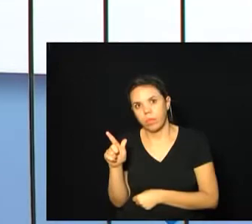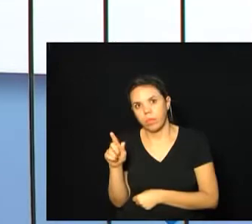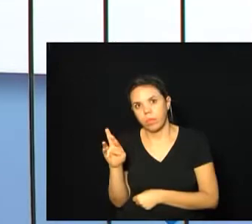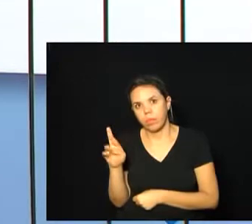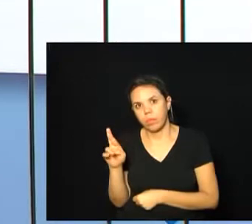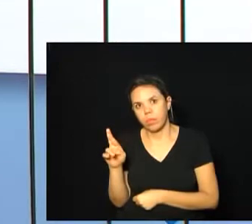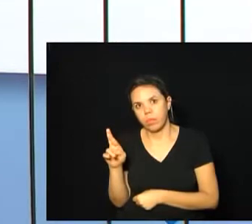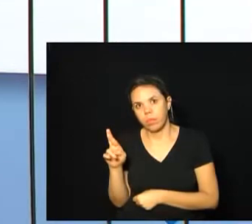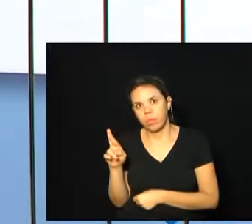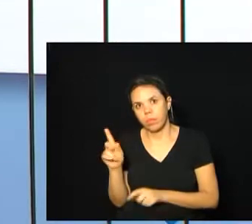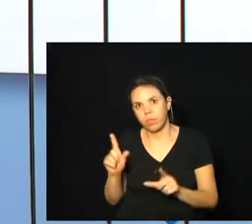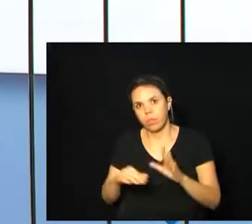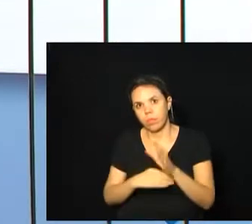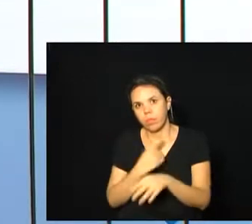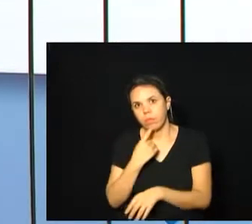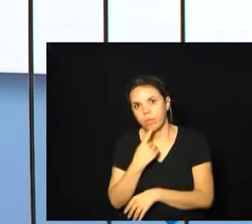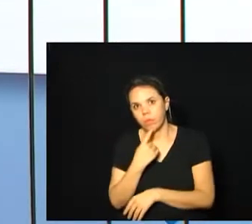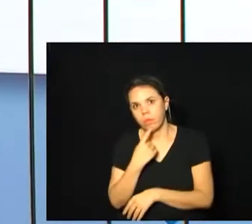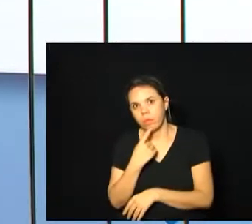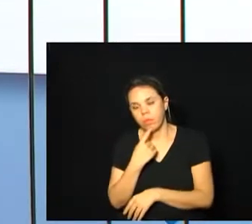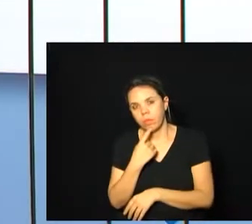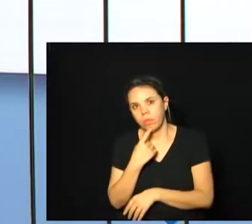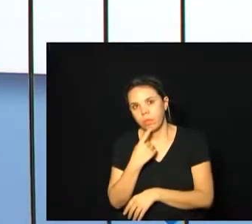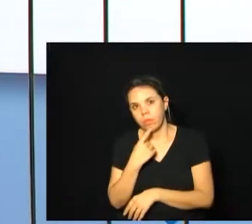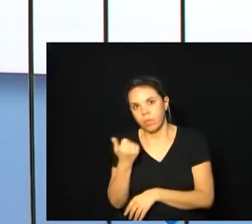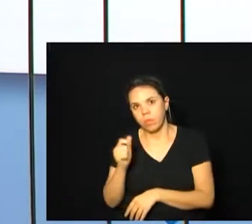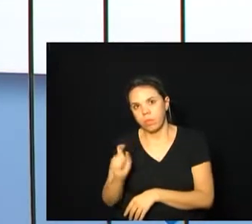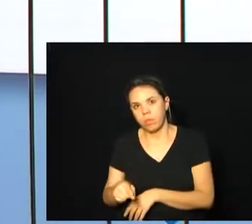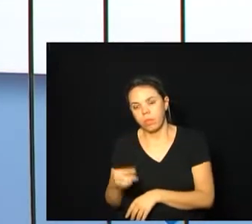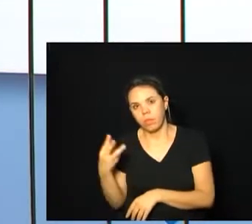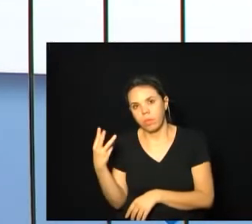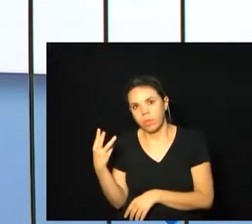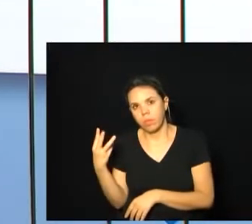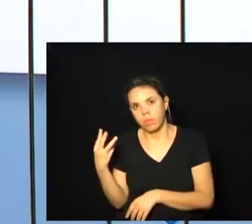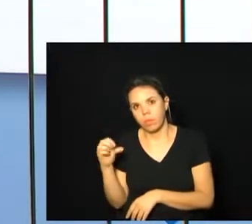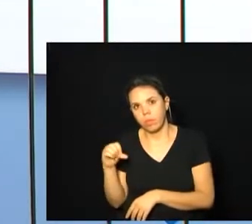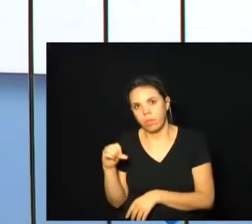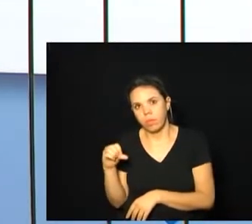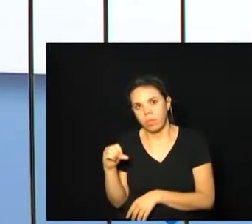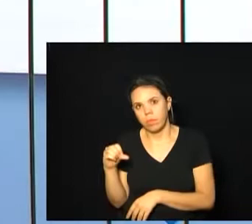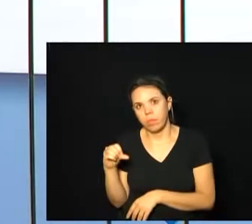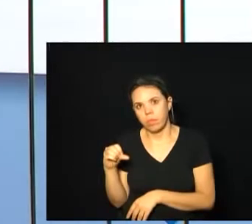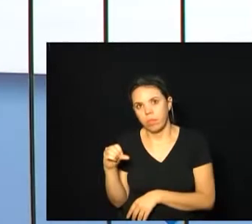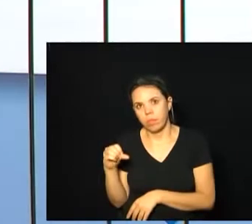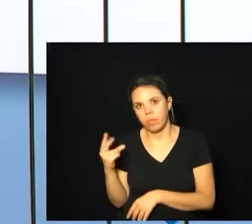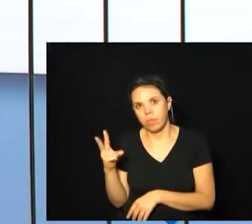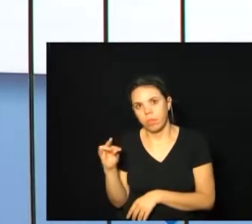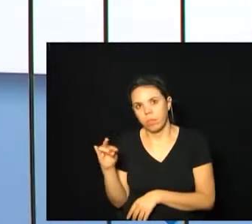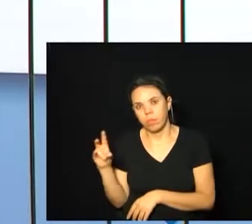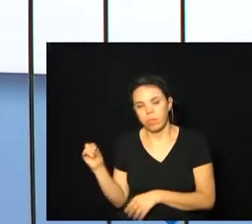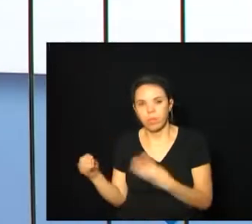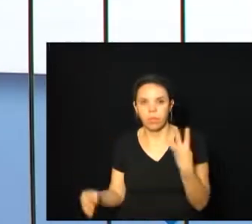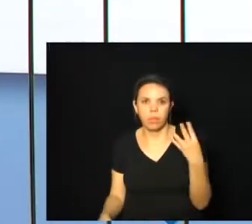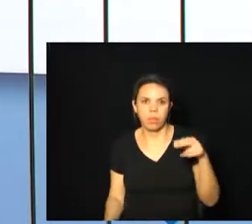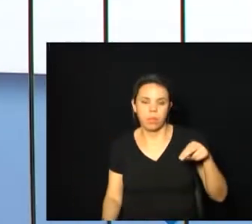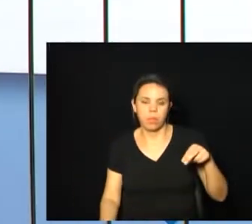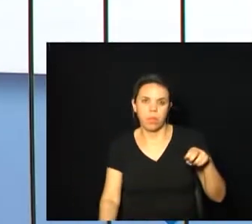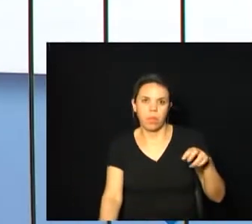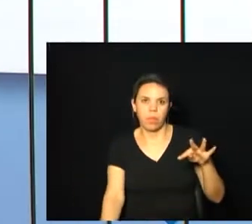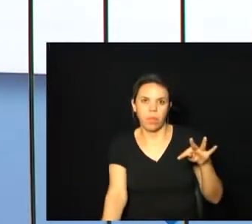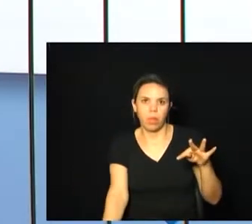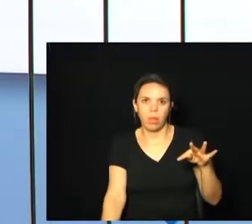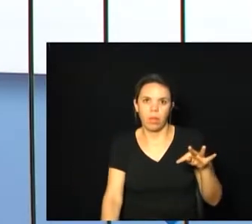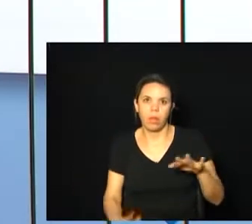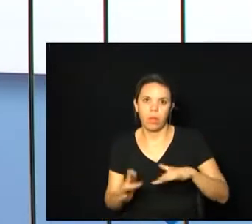campinas.sp.leg.br e aqui a TV Câmara Campinas nos canais 11.3, 9 da Vivo, 4 da NET e também nas